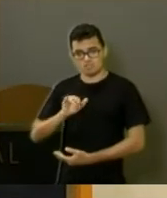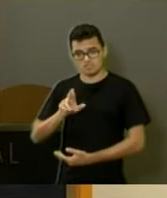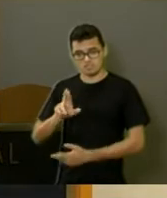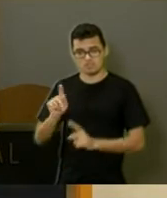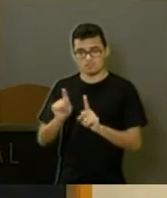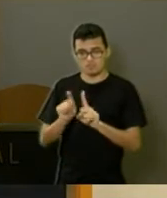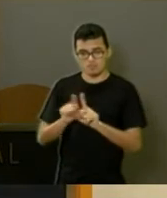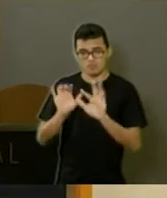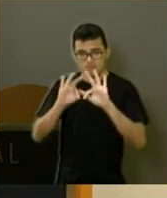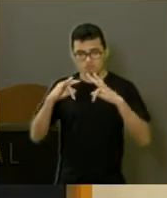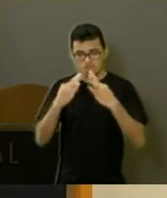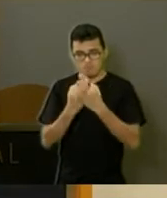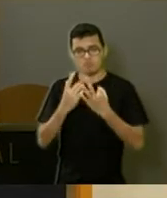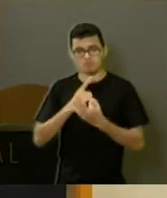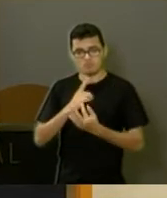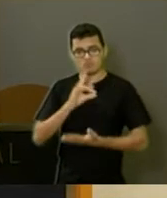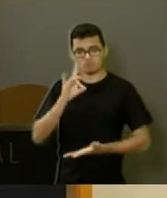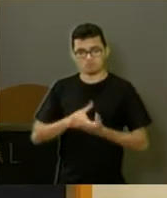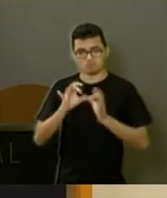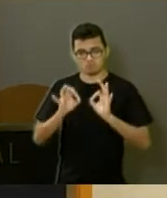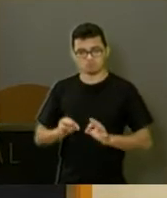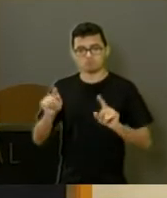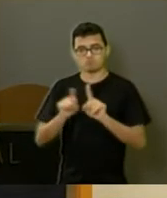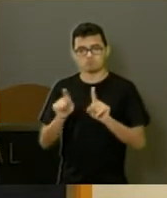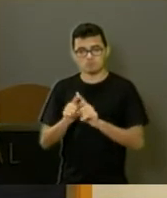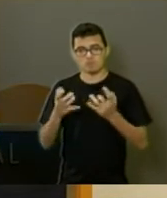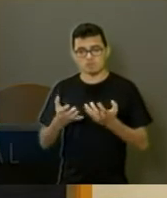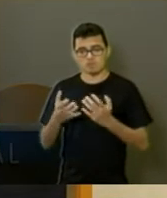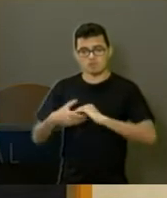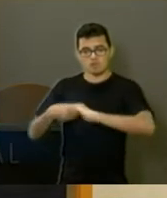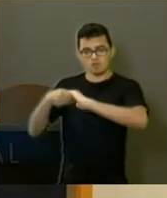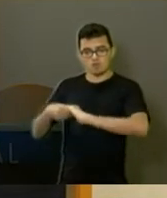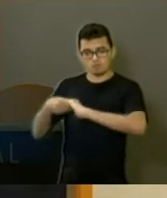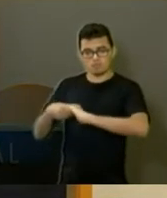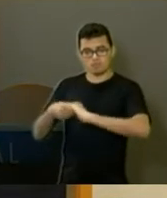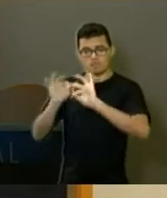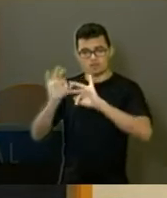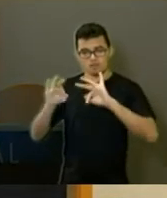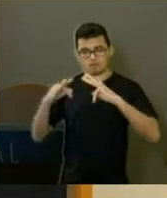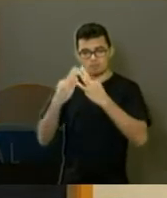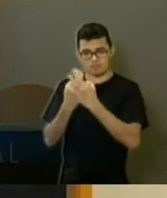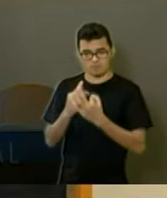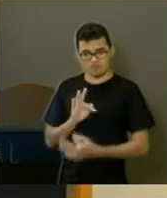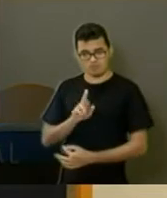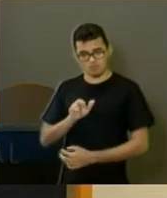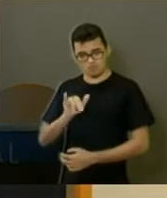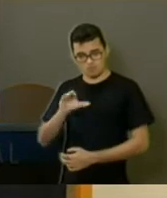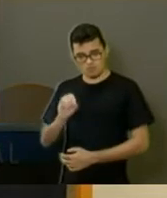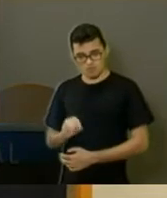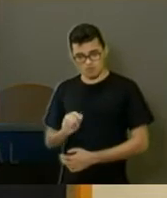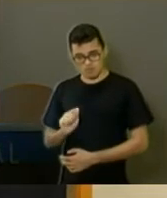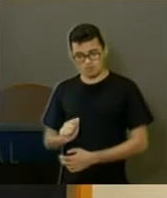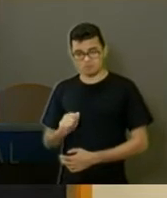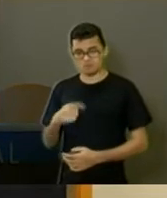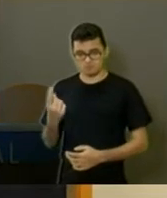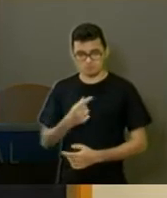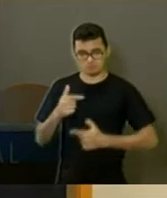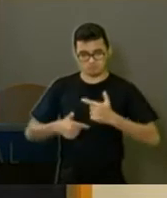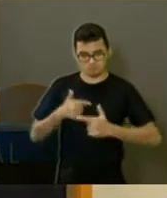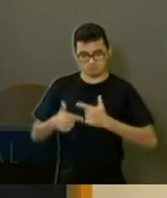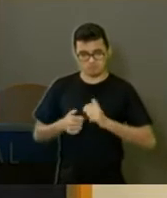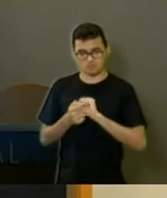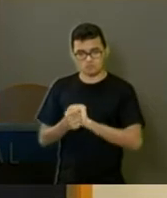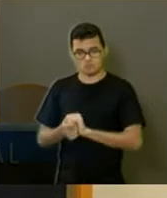aqui cumprimentar a família do senhor Freitas, em nome do meu amigo Moacir. Trabalhamos juntos, né, Moacir? E hoje